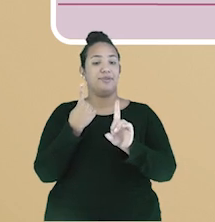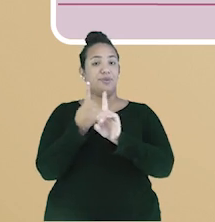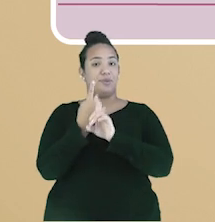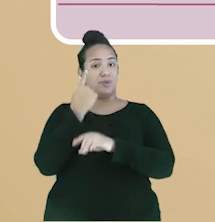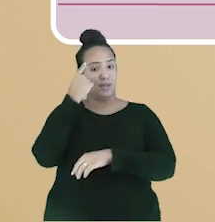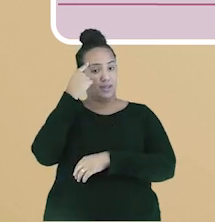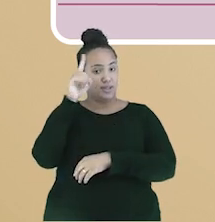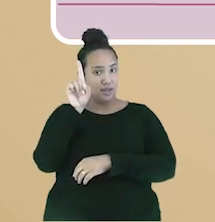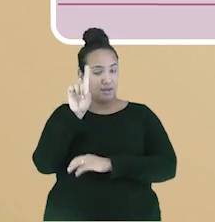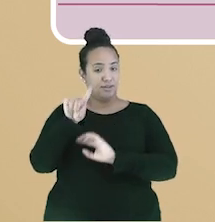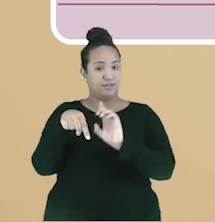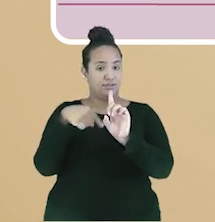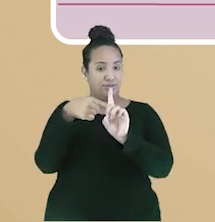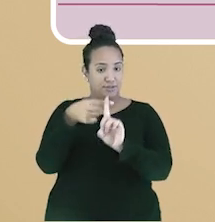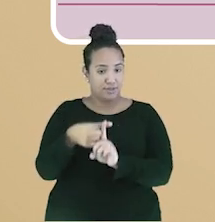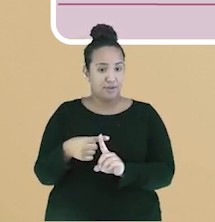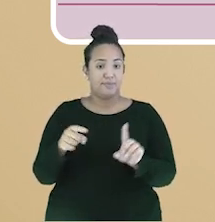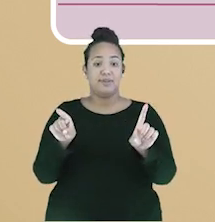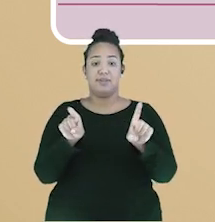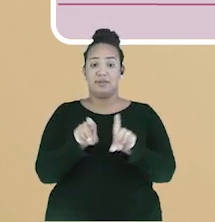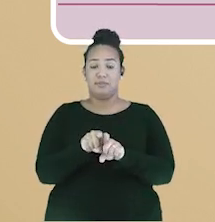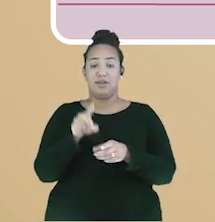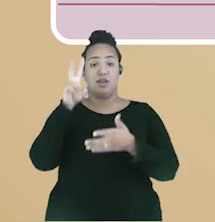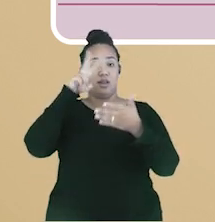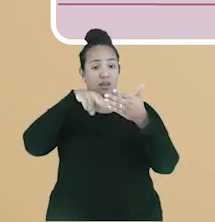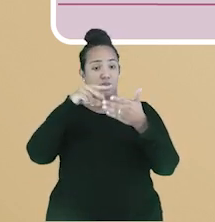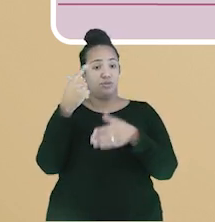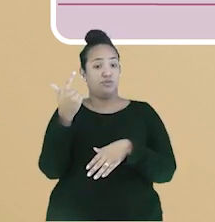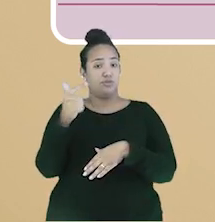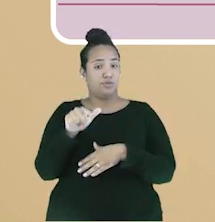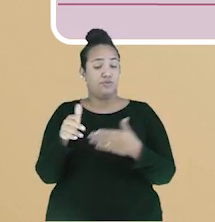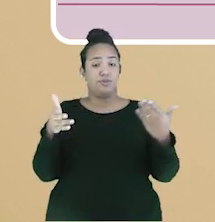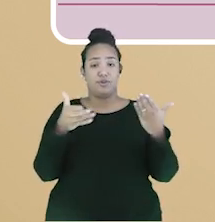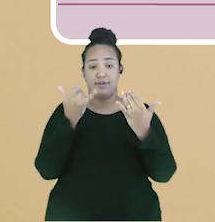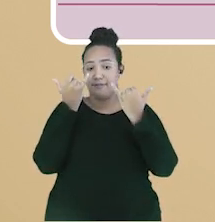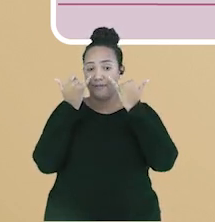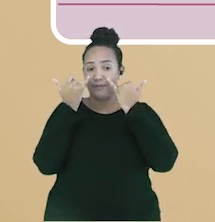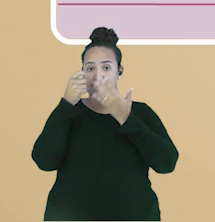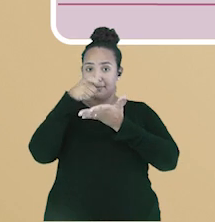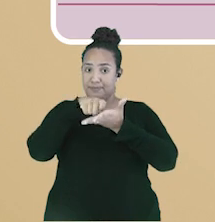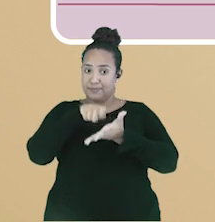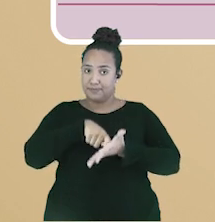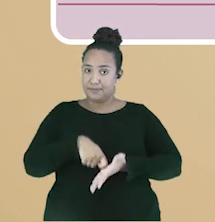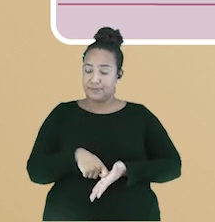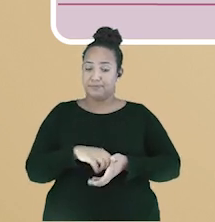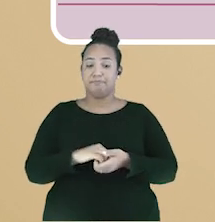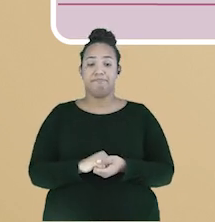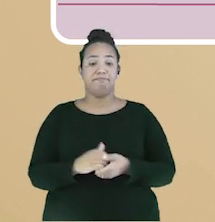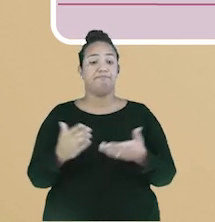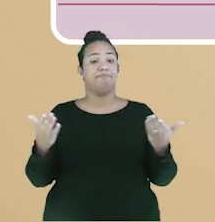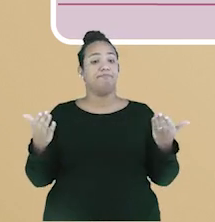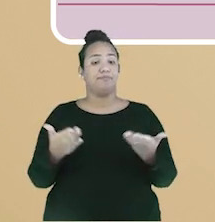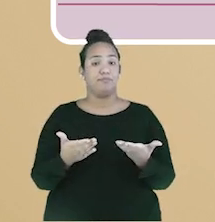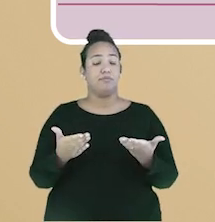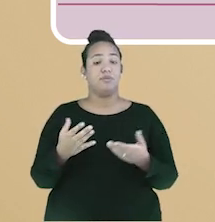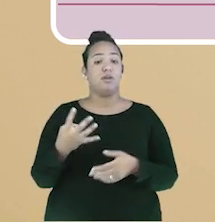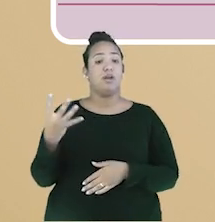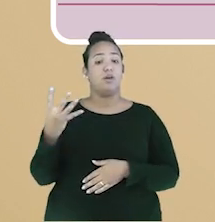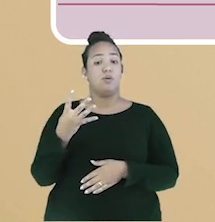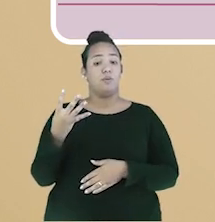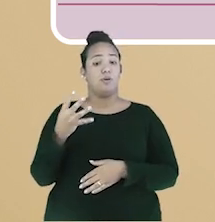da adição, relemos o problema e anotamos as informações. Agora, a nossa